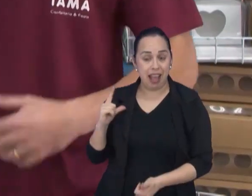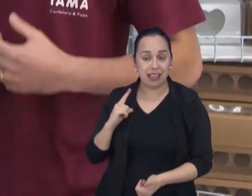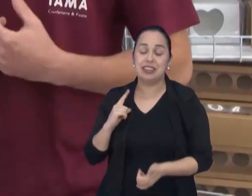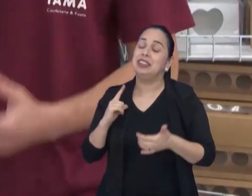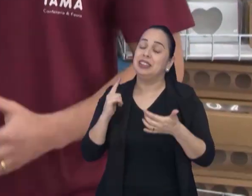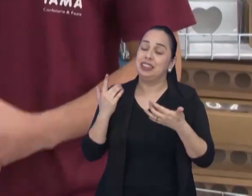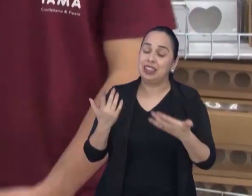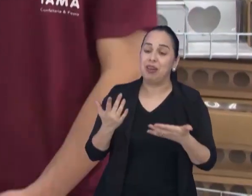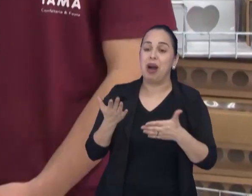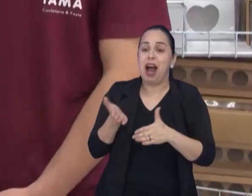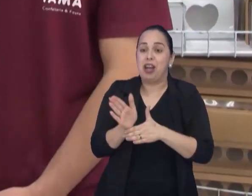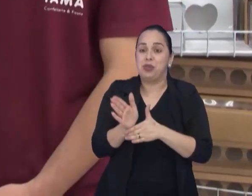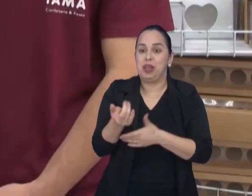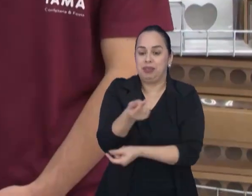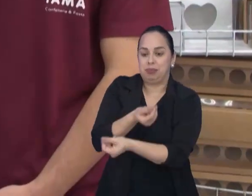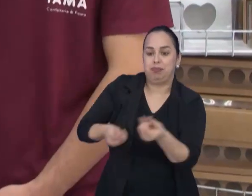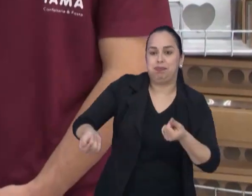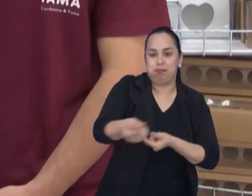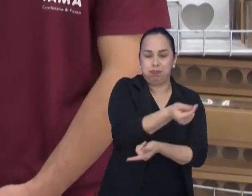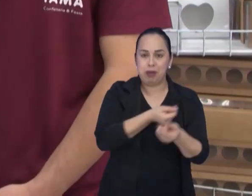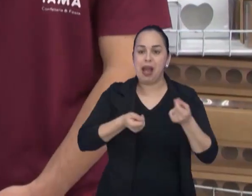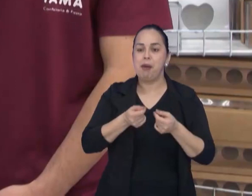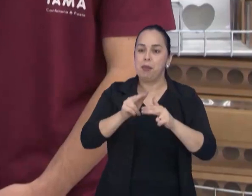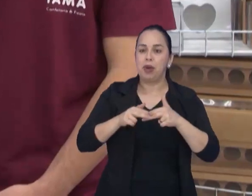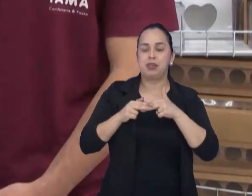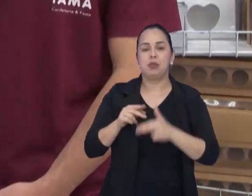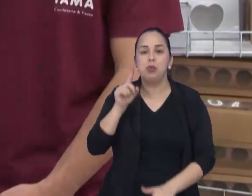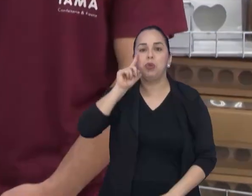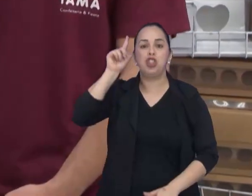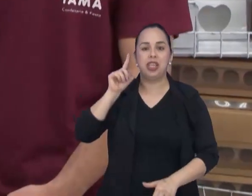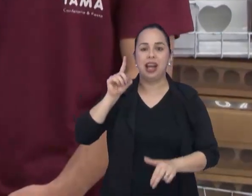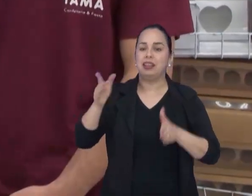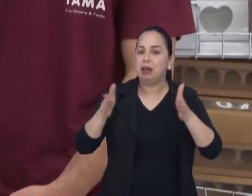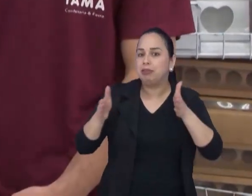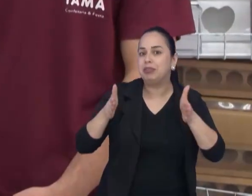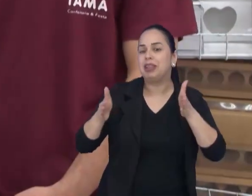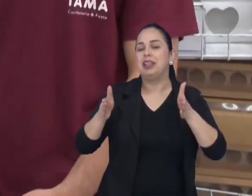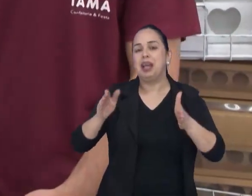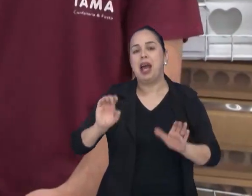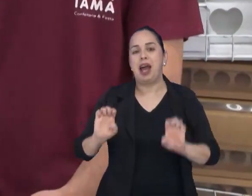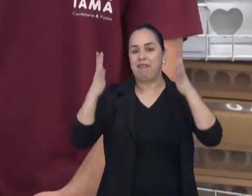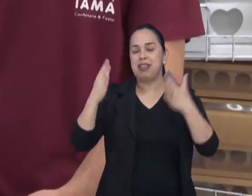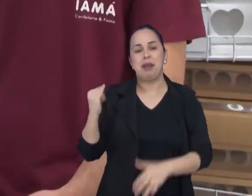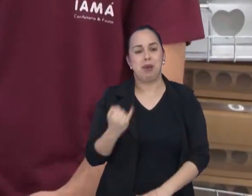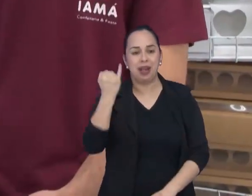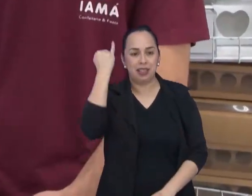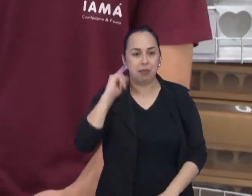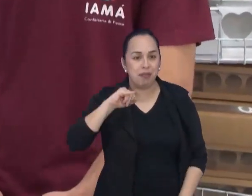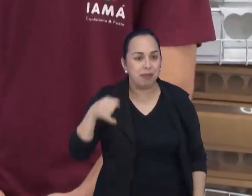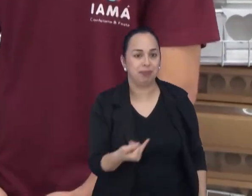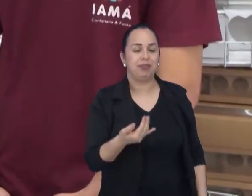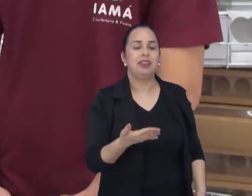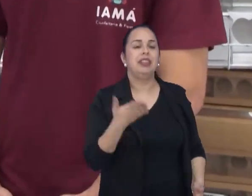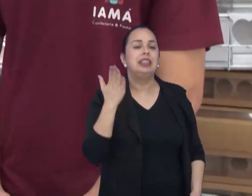isso tudo gira muito o mercado, é muito importante para a gente aproveitar essa data. Perfeito, e trabalhando então anualmente com isso, a gente vai vendo que sempre